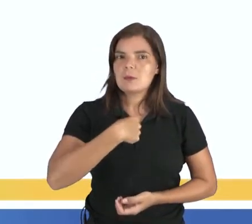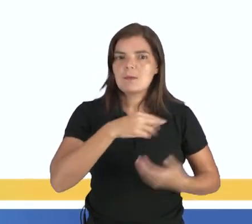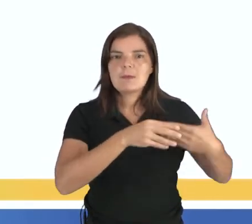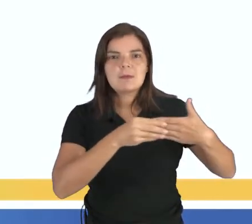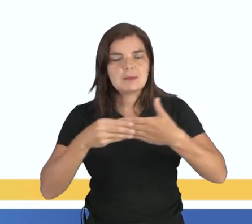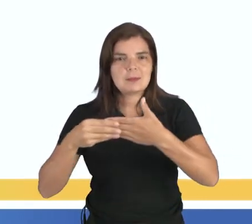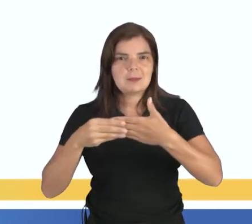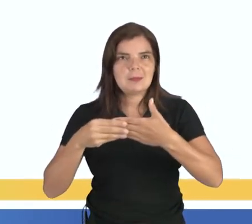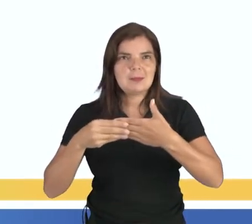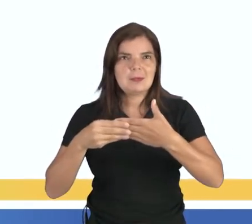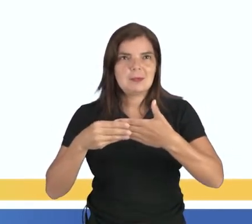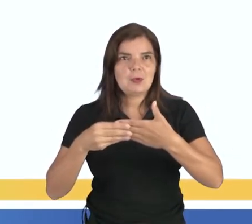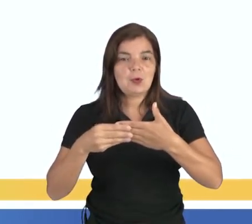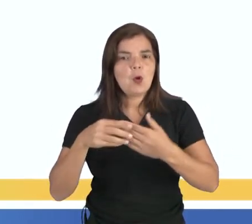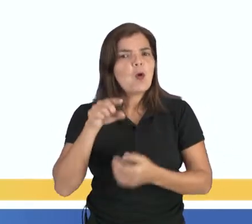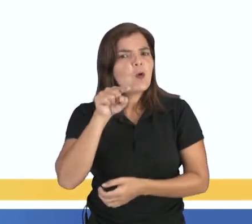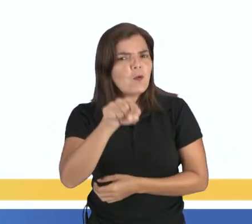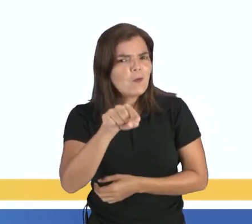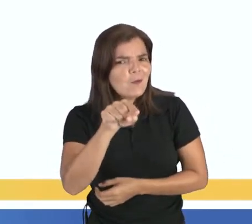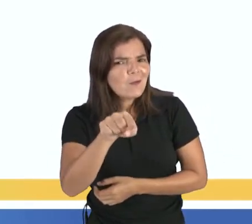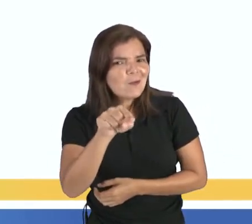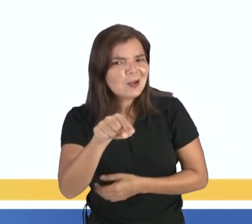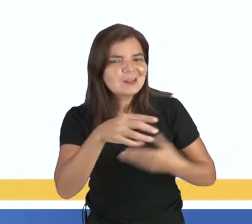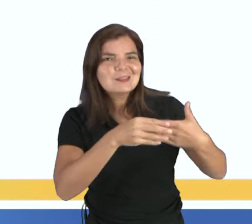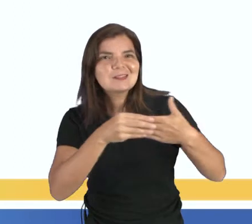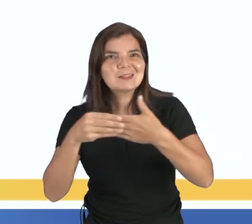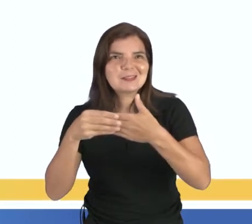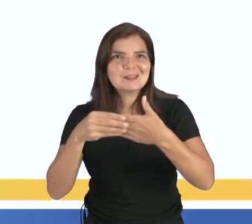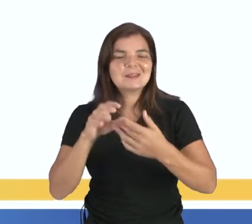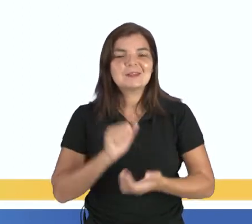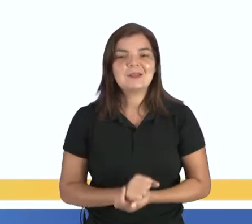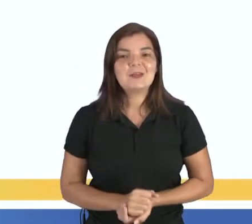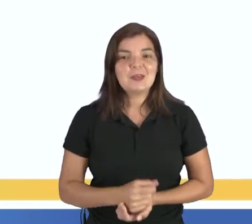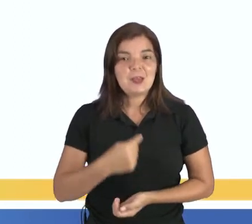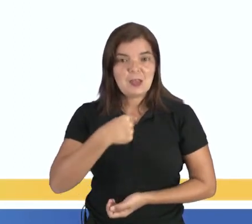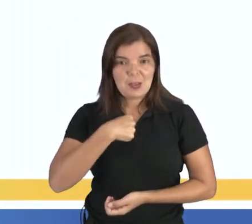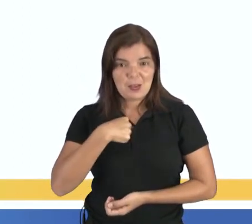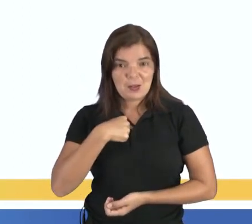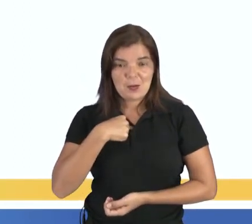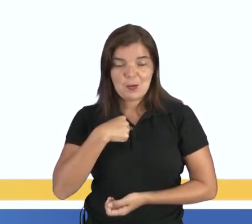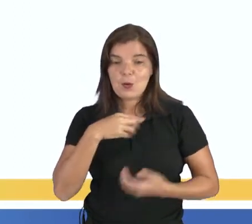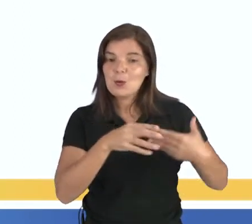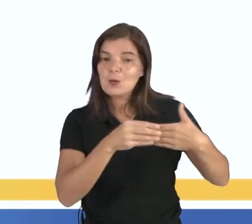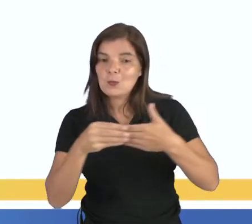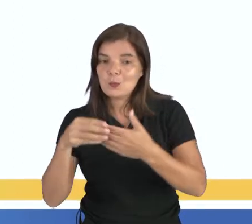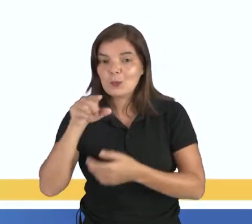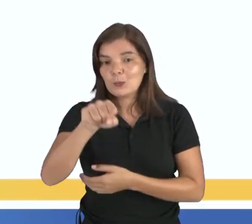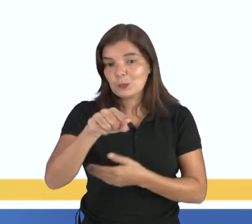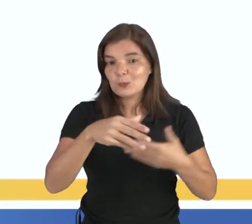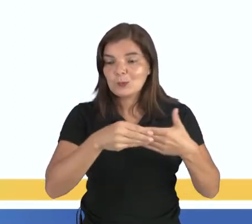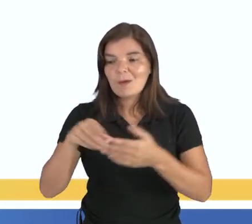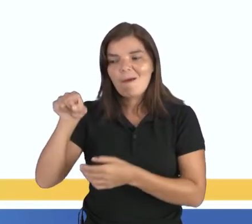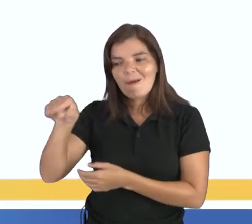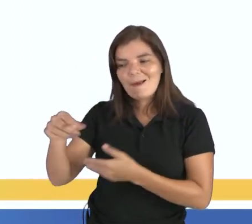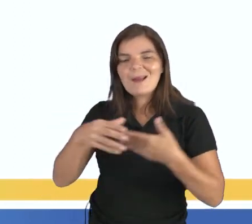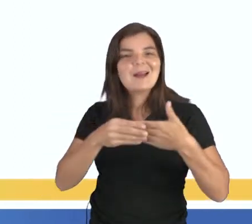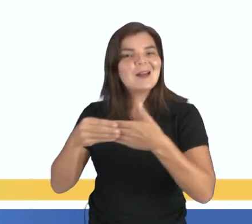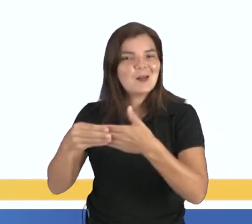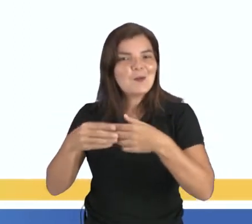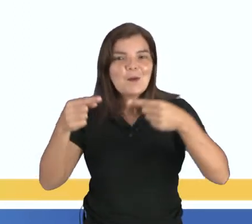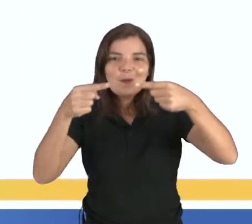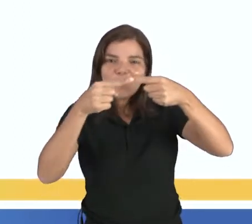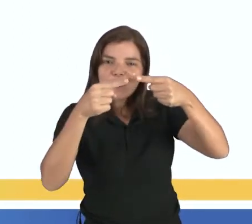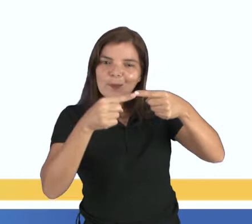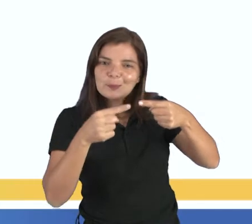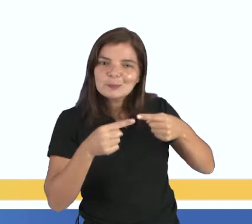levei. Foste tu que levaste. Então, eu levei, tu levaste, ele levou. Então, olha a concordância do